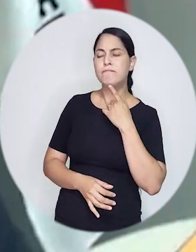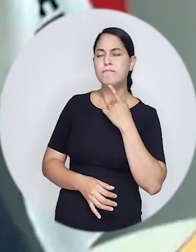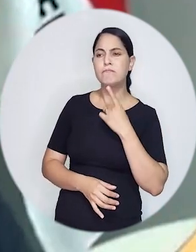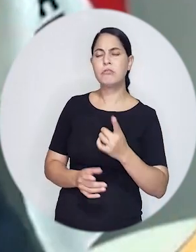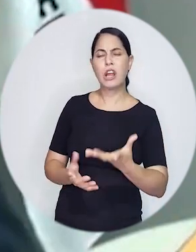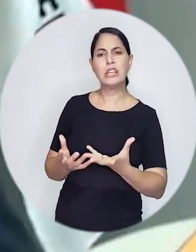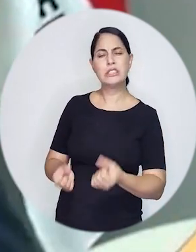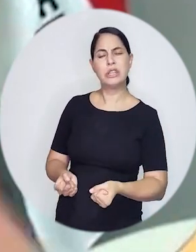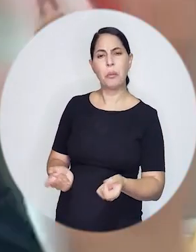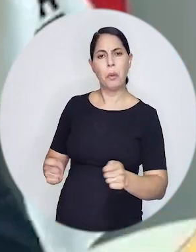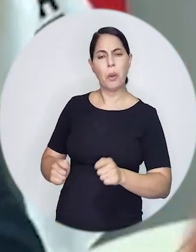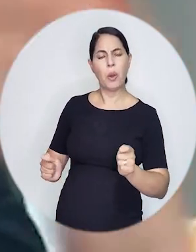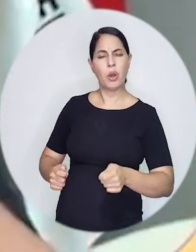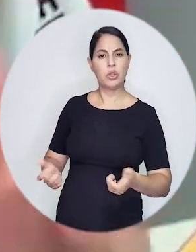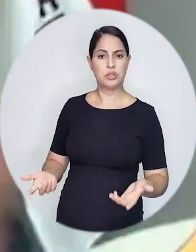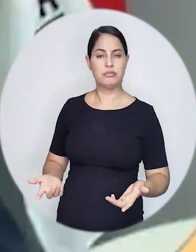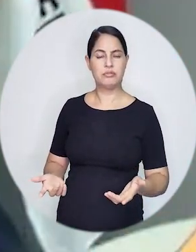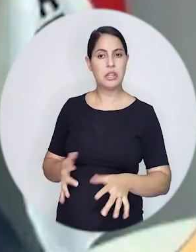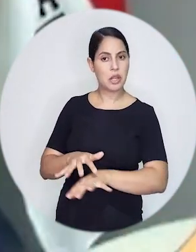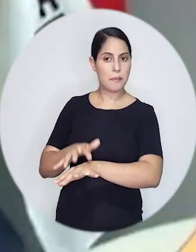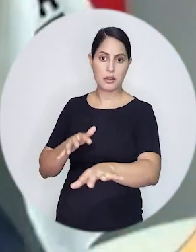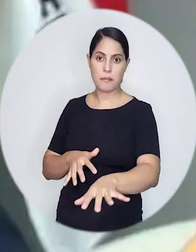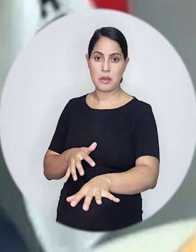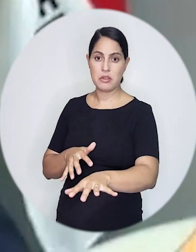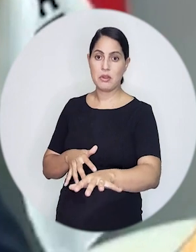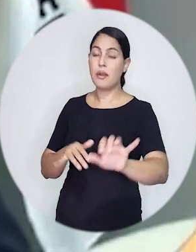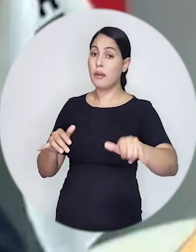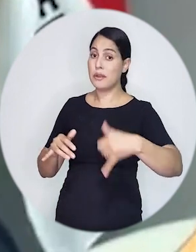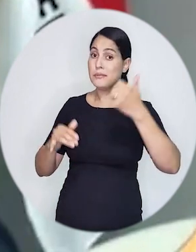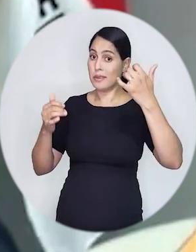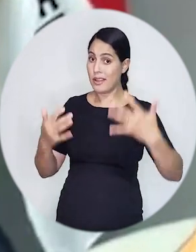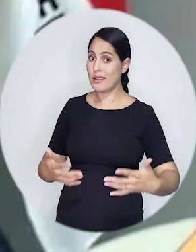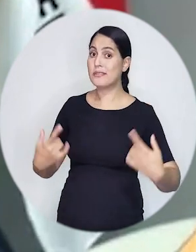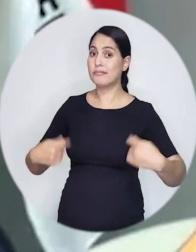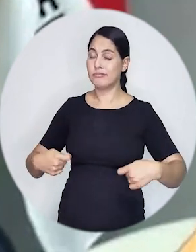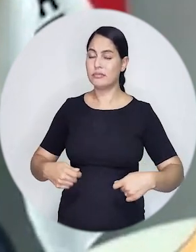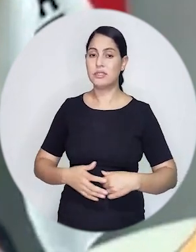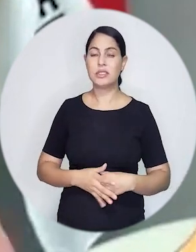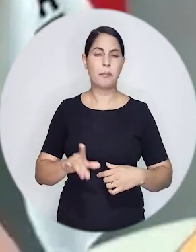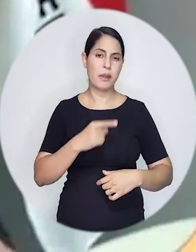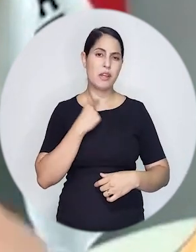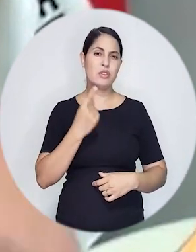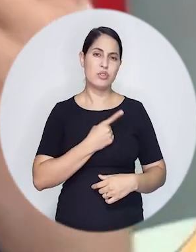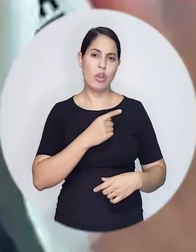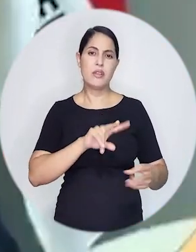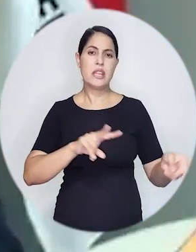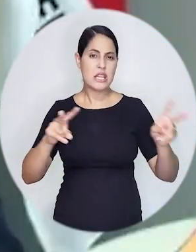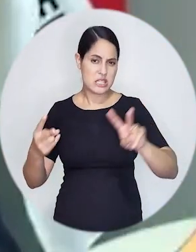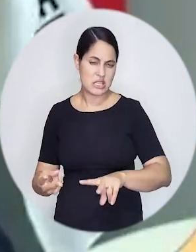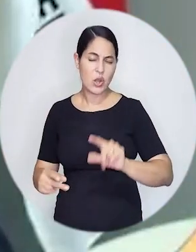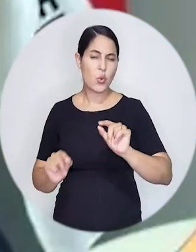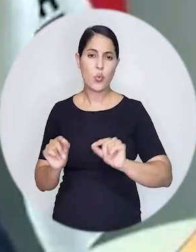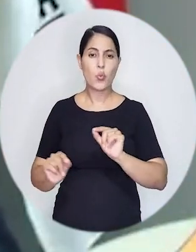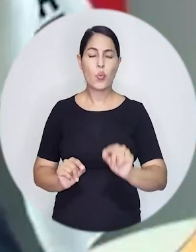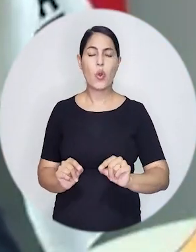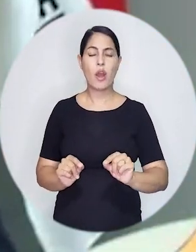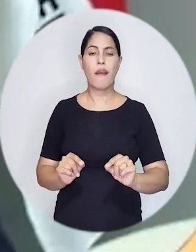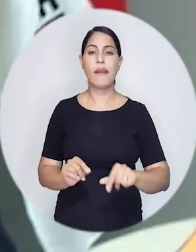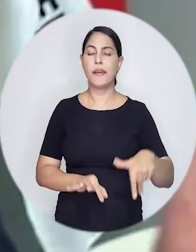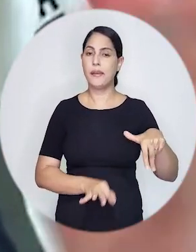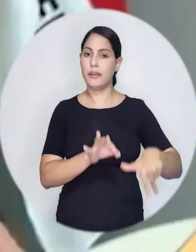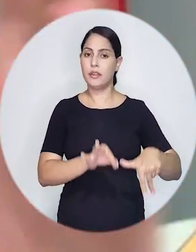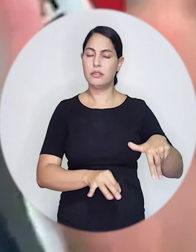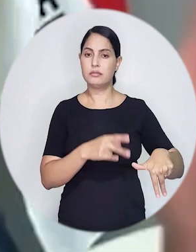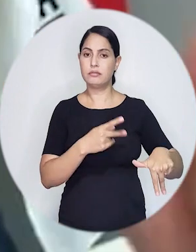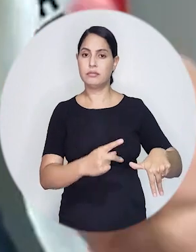forma fundamentada, qual razão que ele entende que aquela audiência não pode ocorrer remotamente. Estamos num processo de transição, como eu falei,